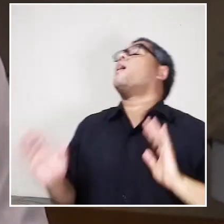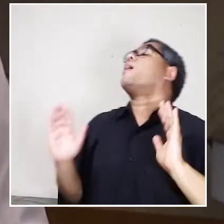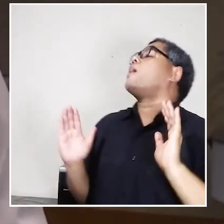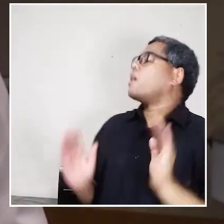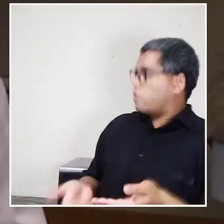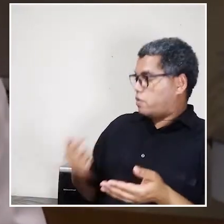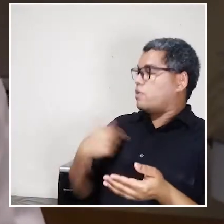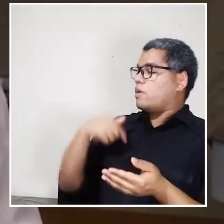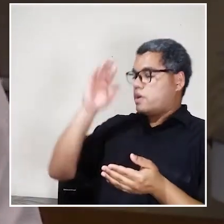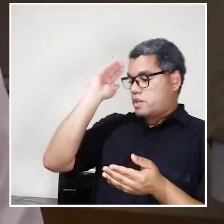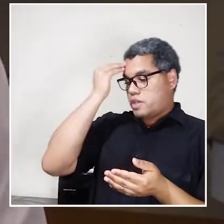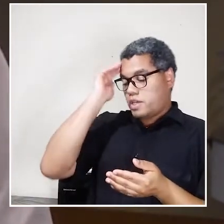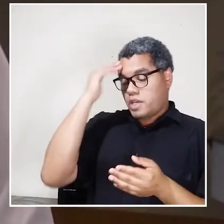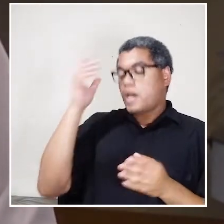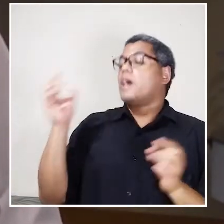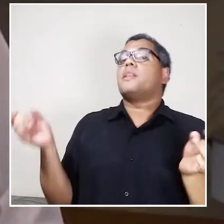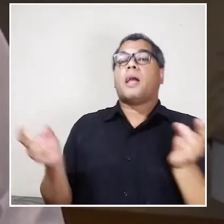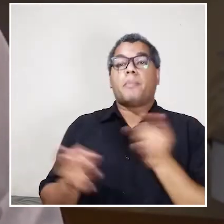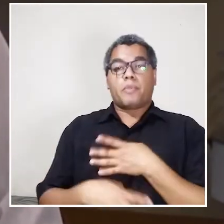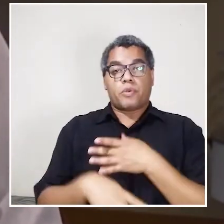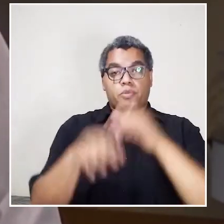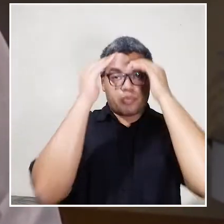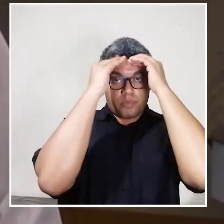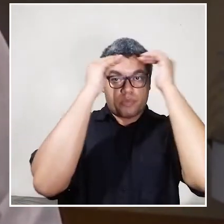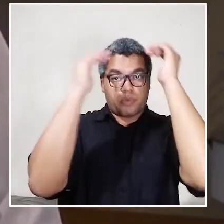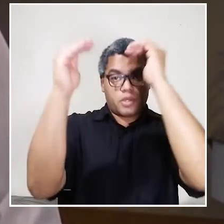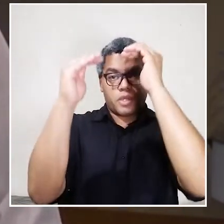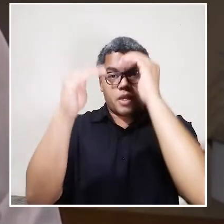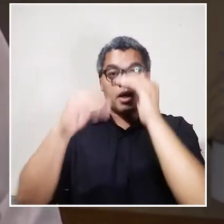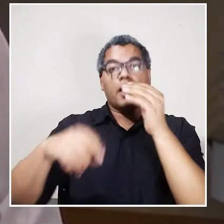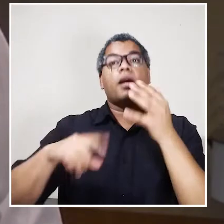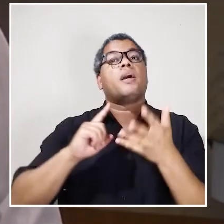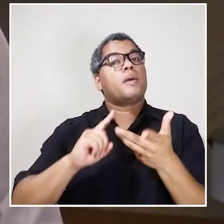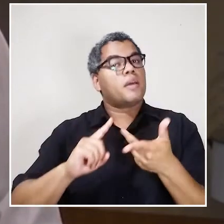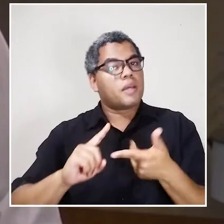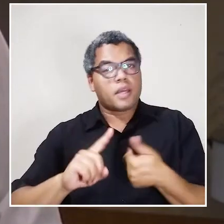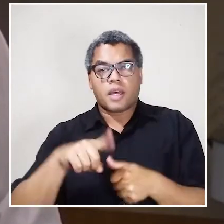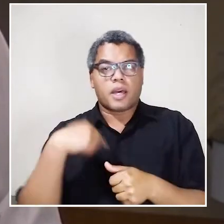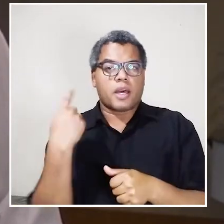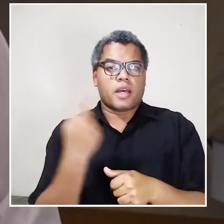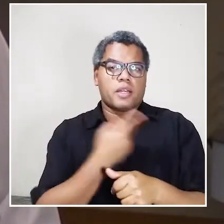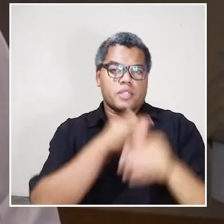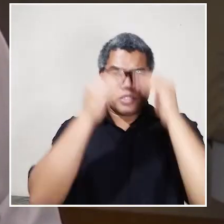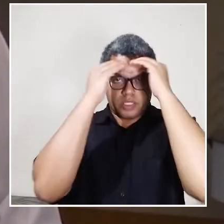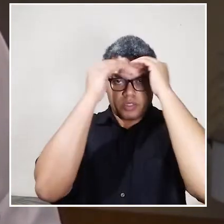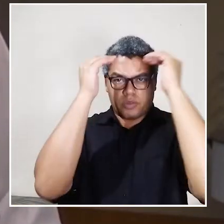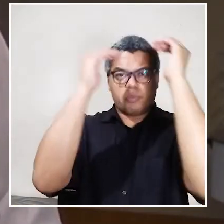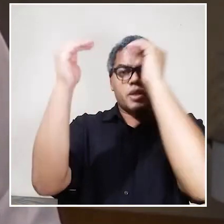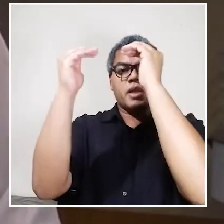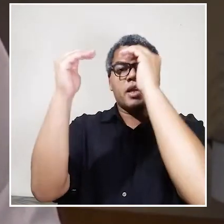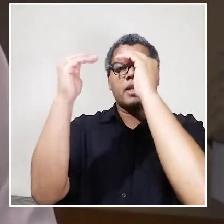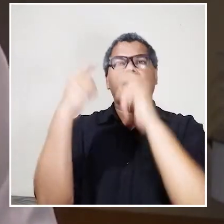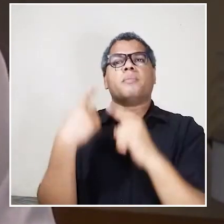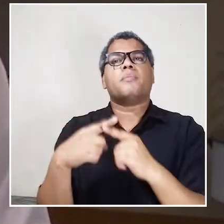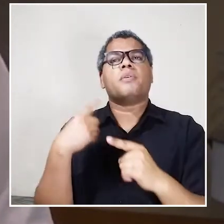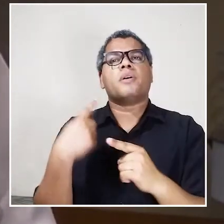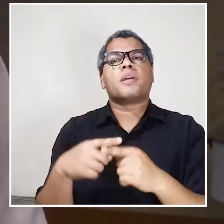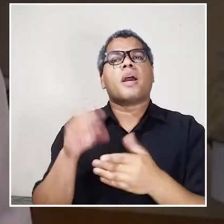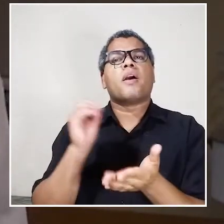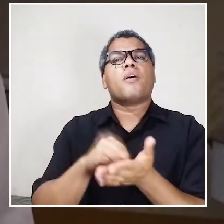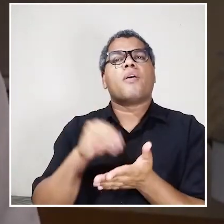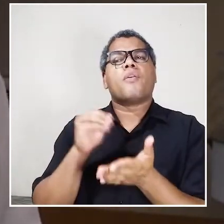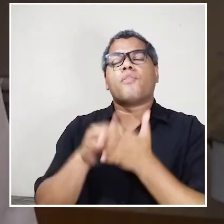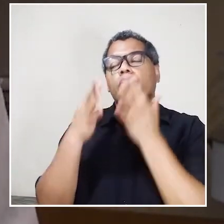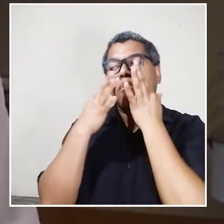entendi, ele está preparado para obedecer. Muitas vezes a gente não obedece porque não presta atenção, não ouve